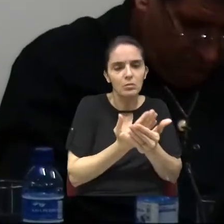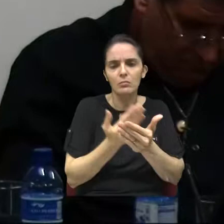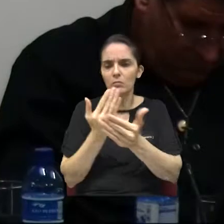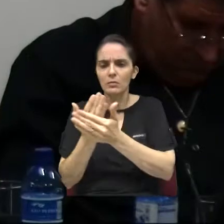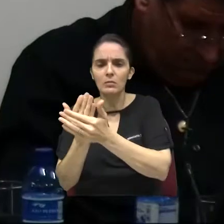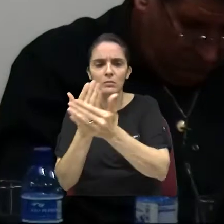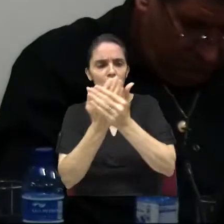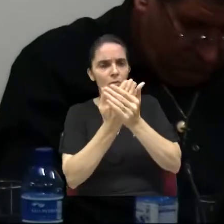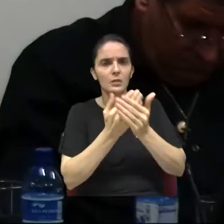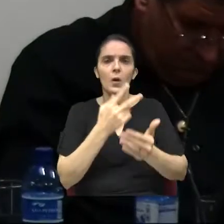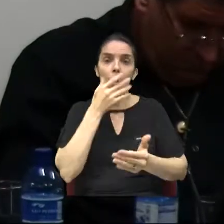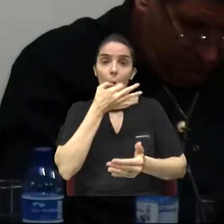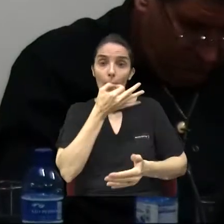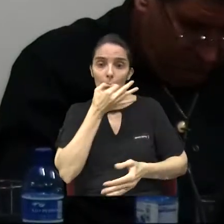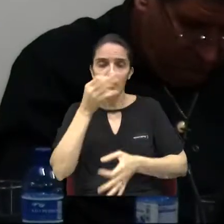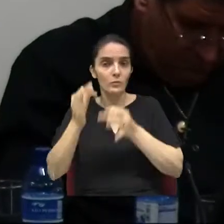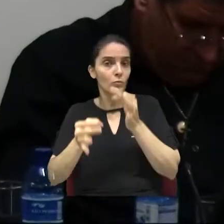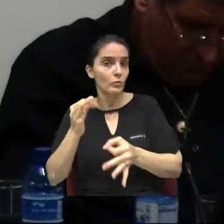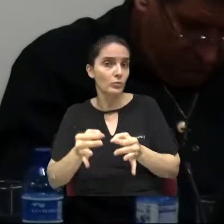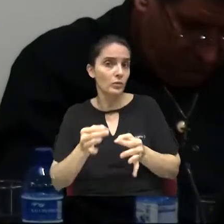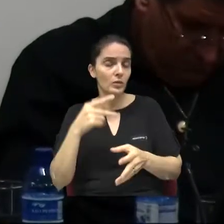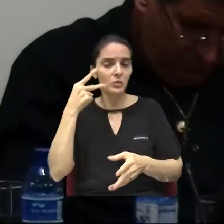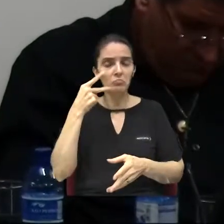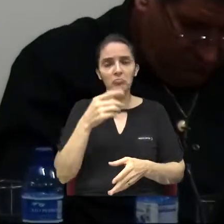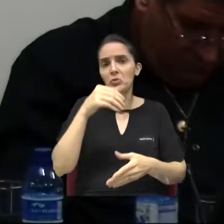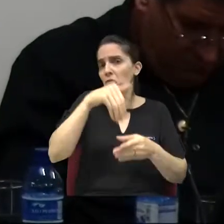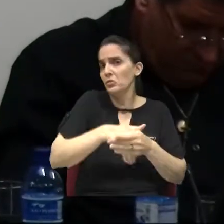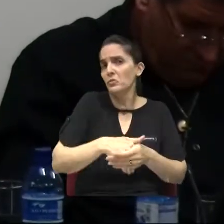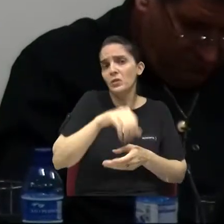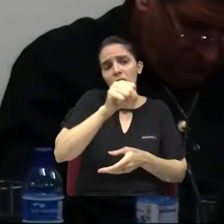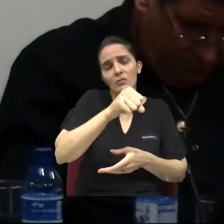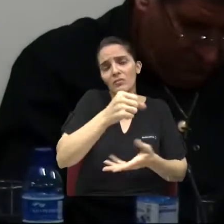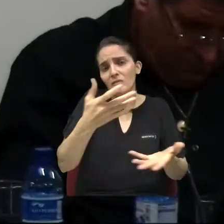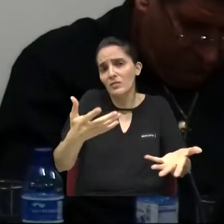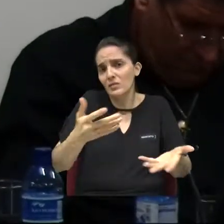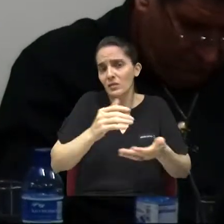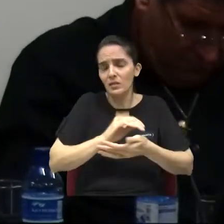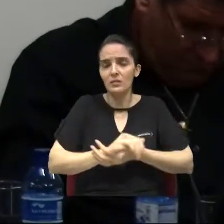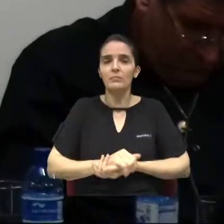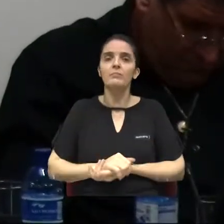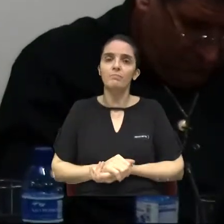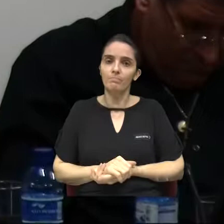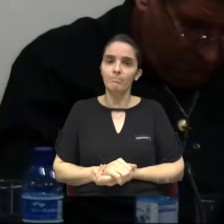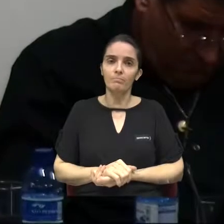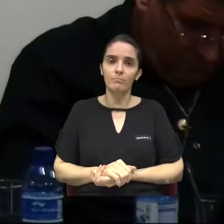pareceres jurídicos, poderíamos ter votado favorável a esse projeto.